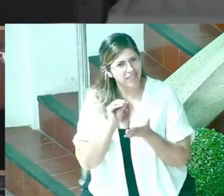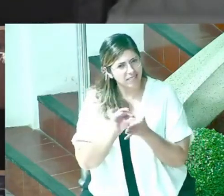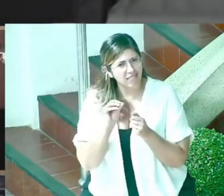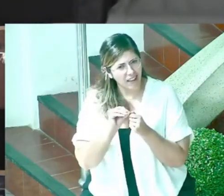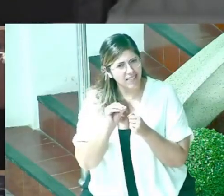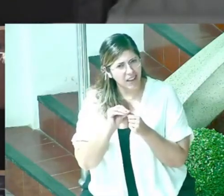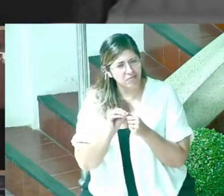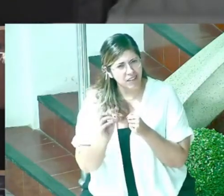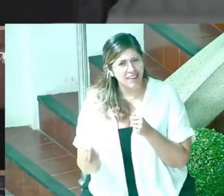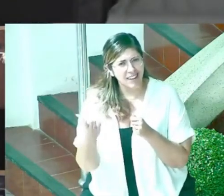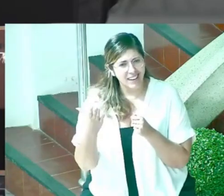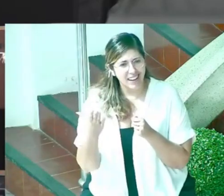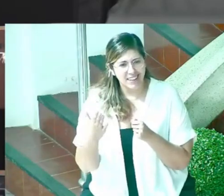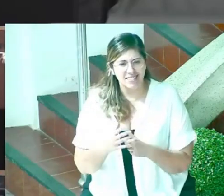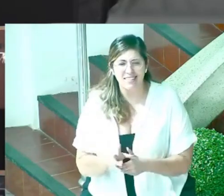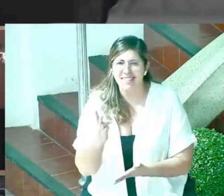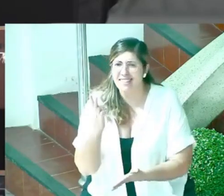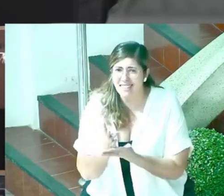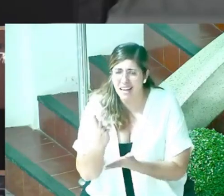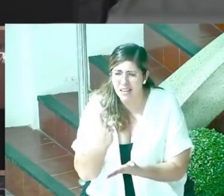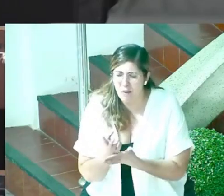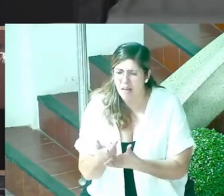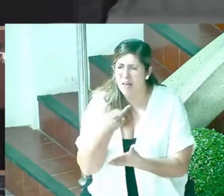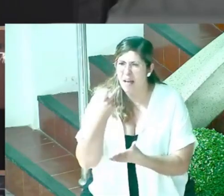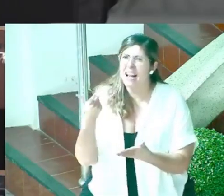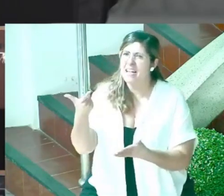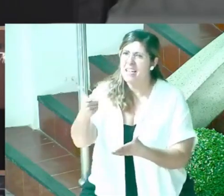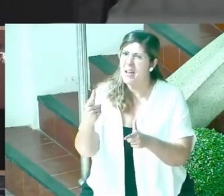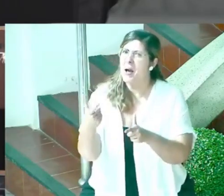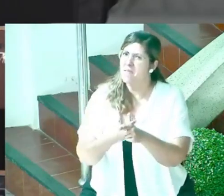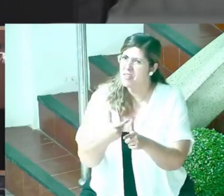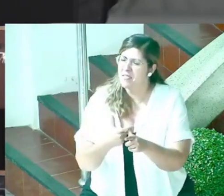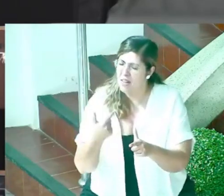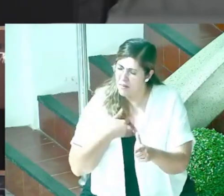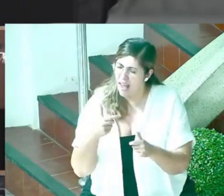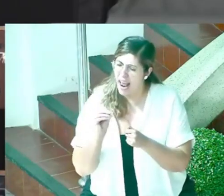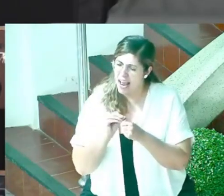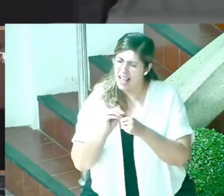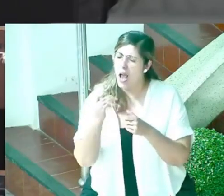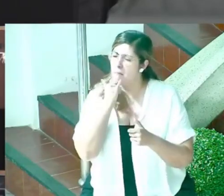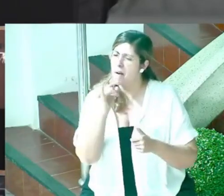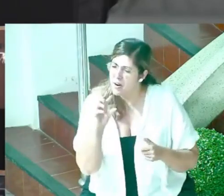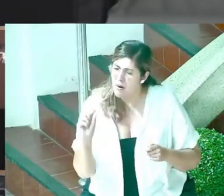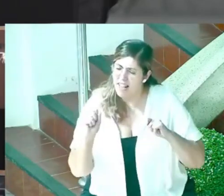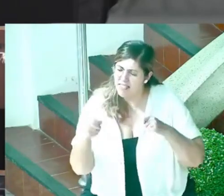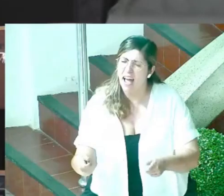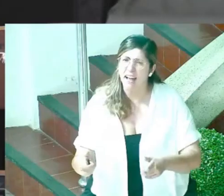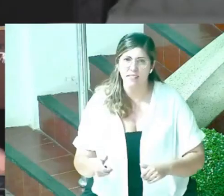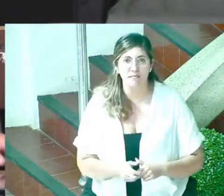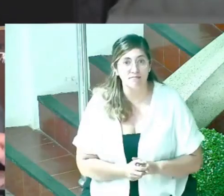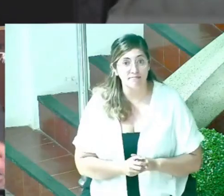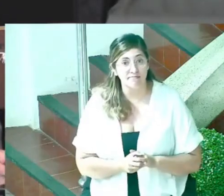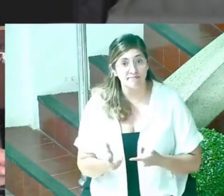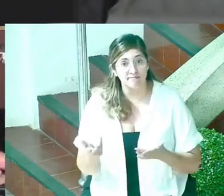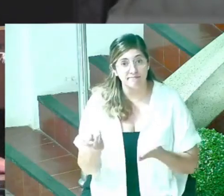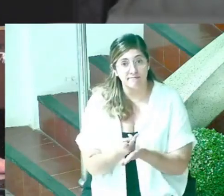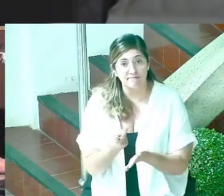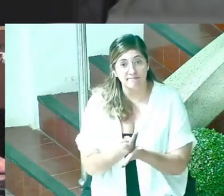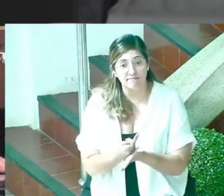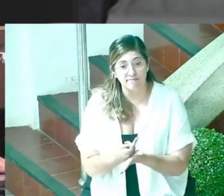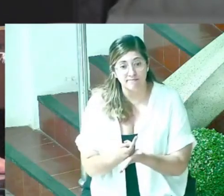Veja o que o texto nos fornece. E perdoa-nos as nossas dívidas, assim como nós